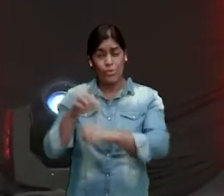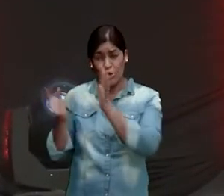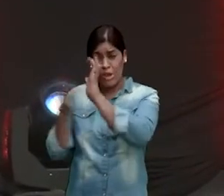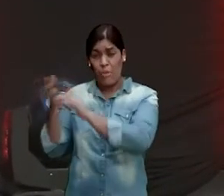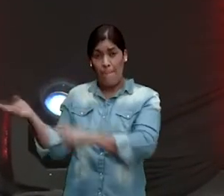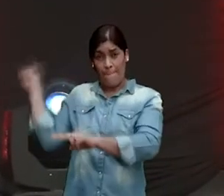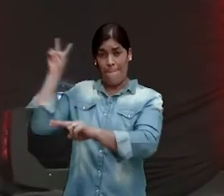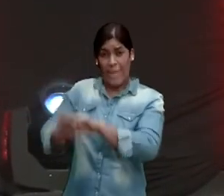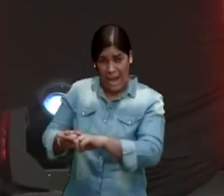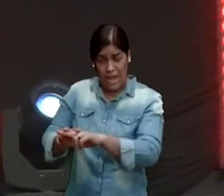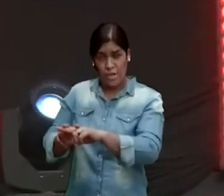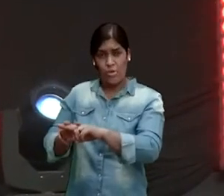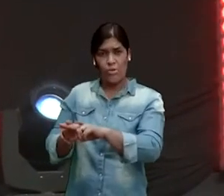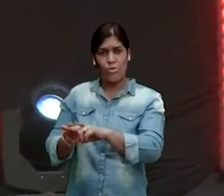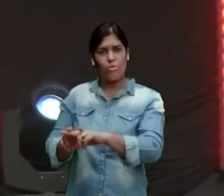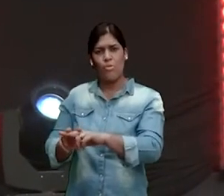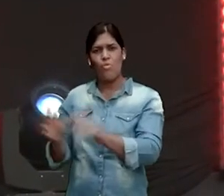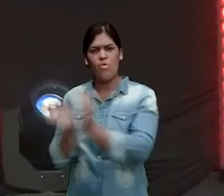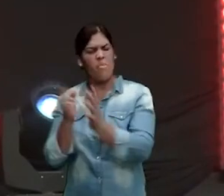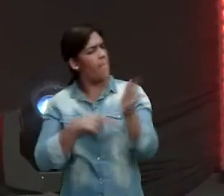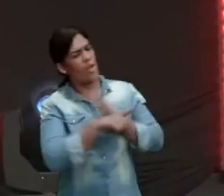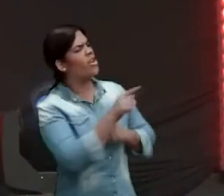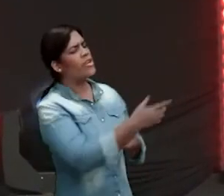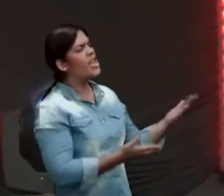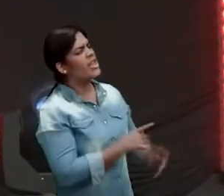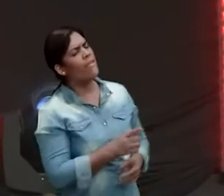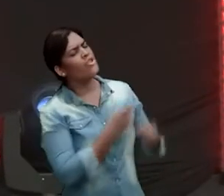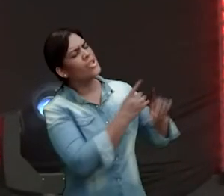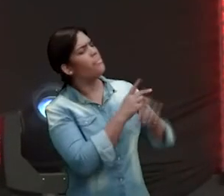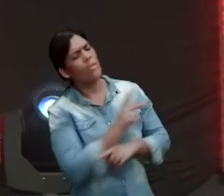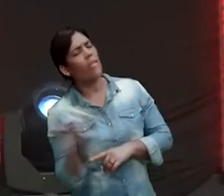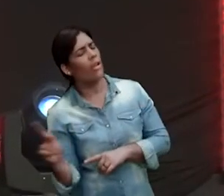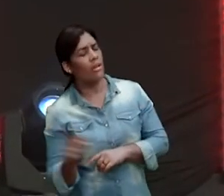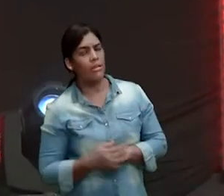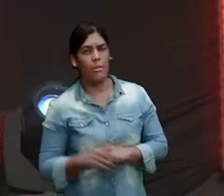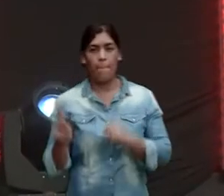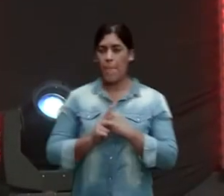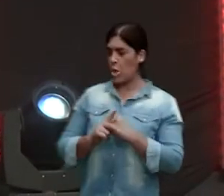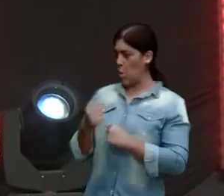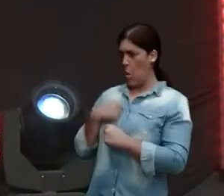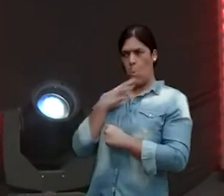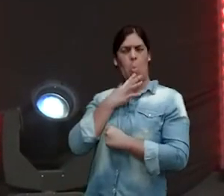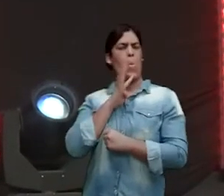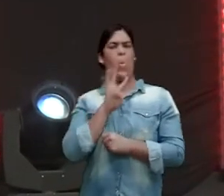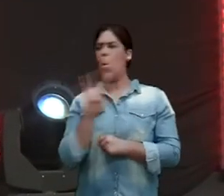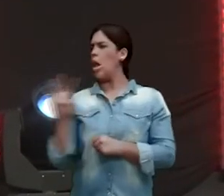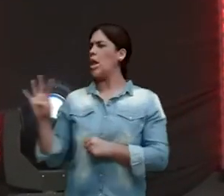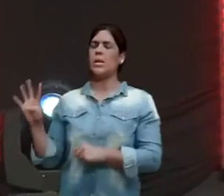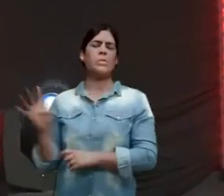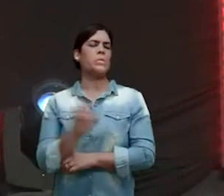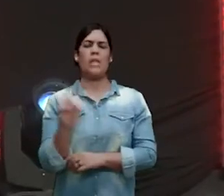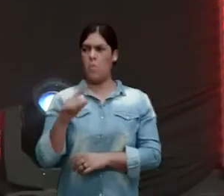crucificado Pergunta para ele nem você acerta o dele sente-se para o dele que ele fez eu não